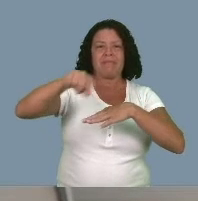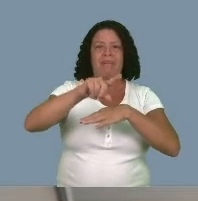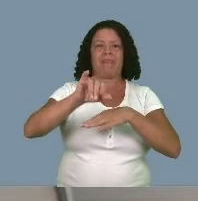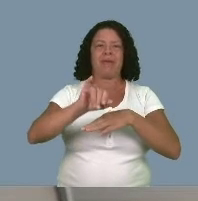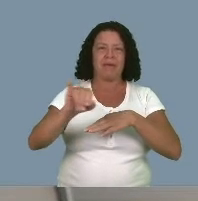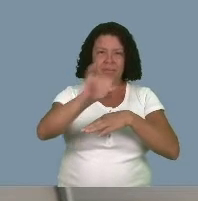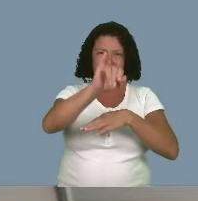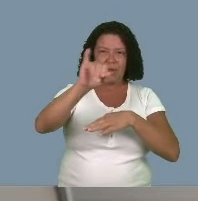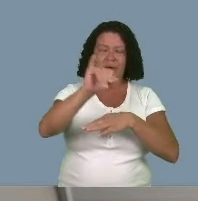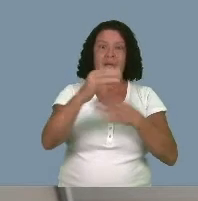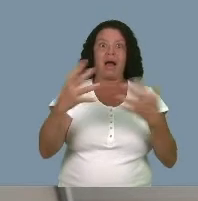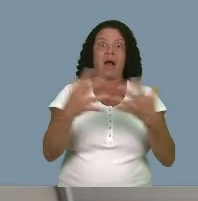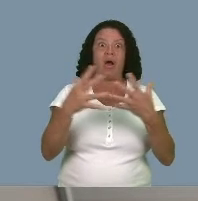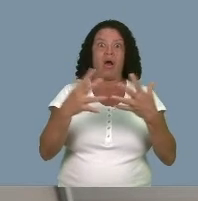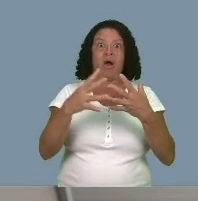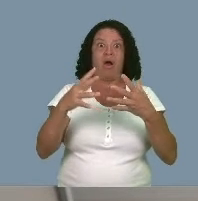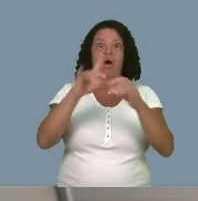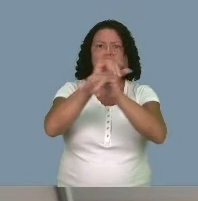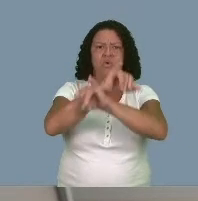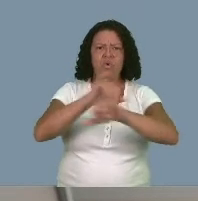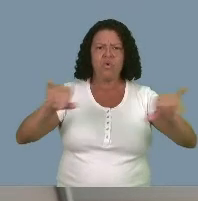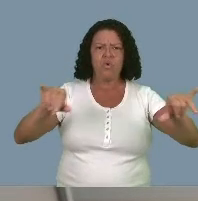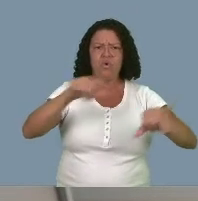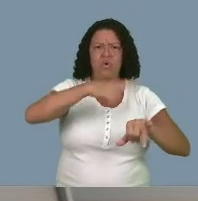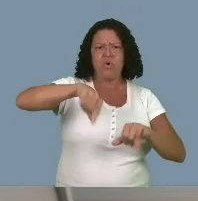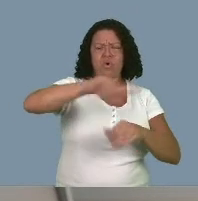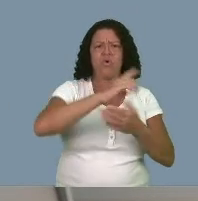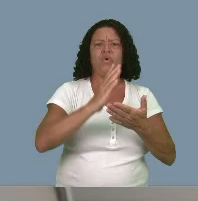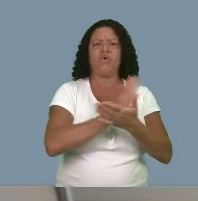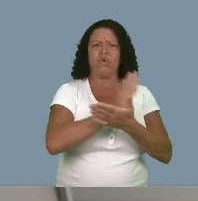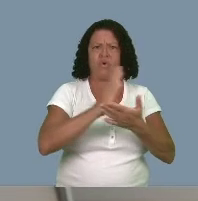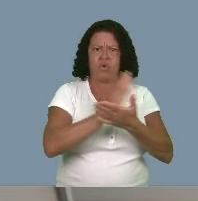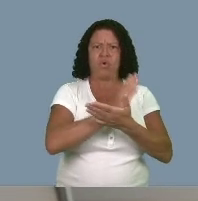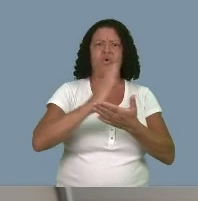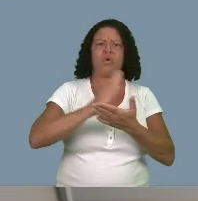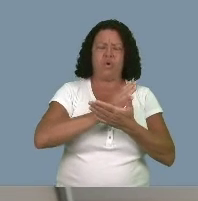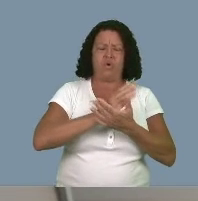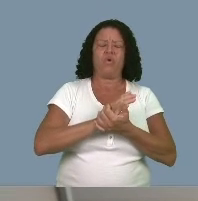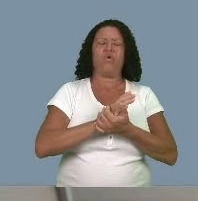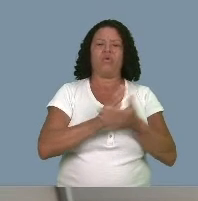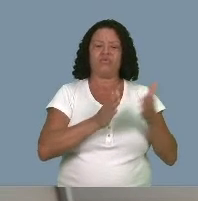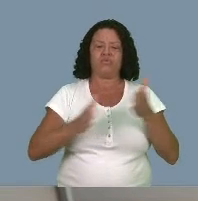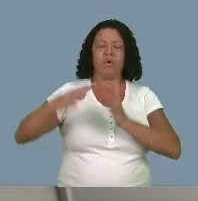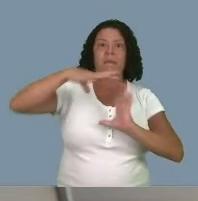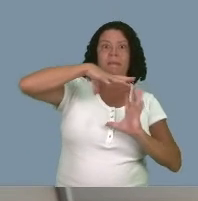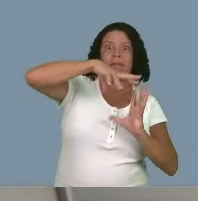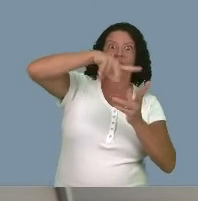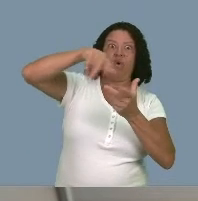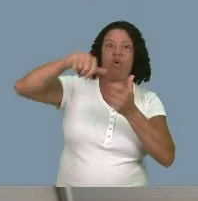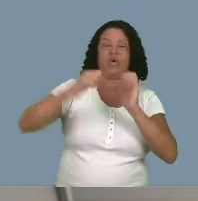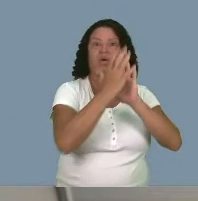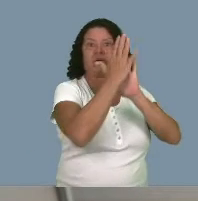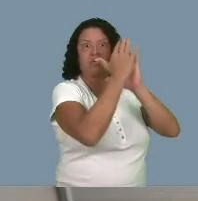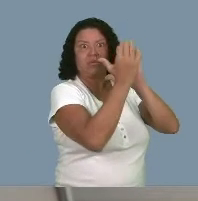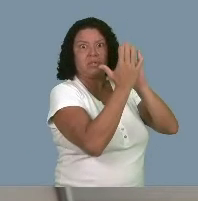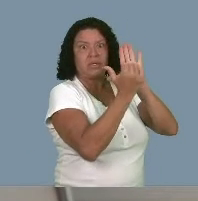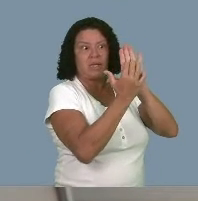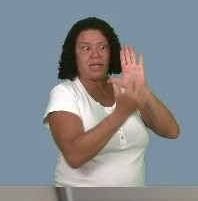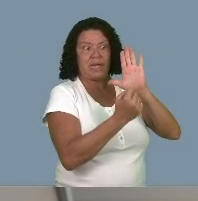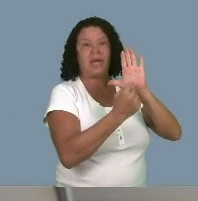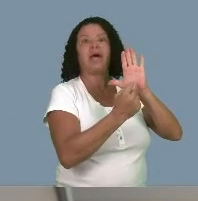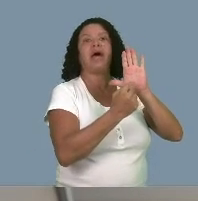foi recentemente divulgada no livro No Rumo do Mundo de Regeneração, que